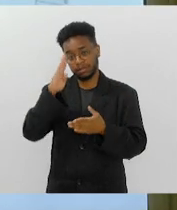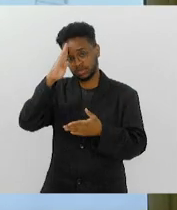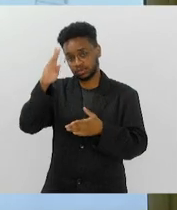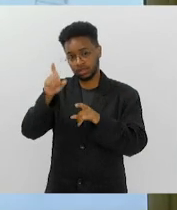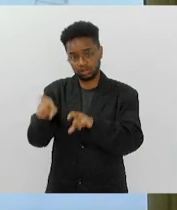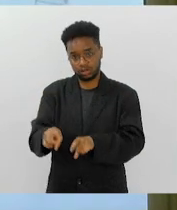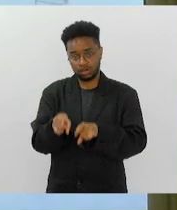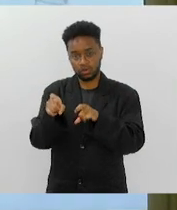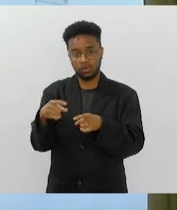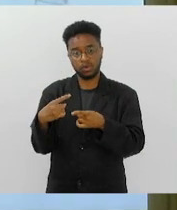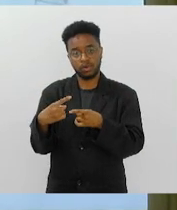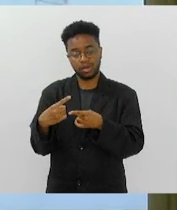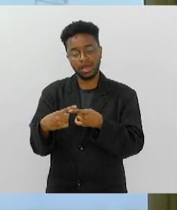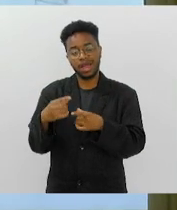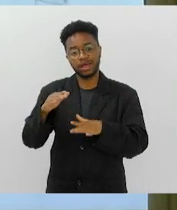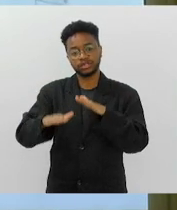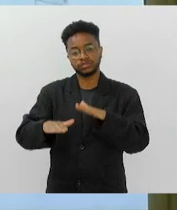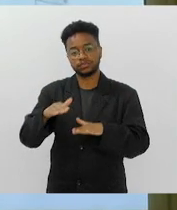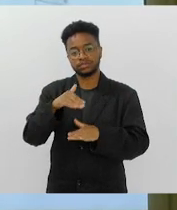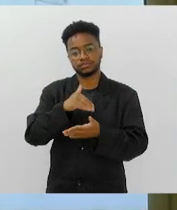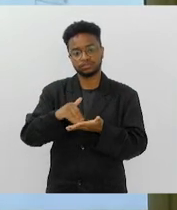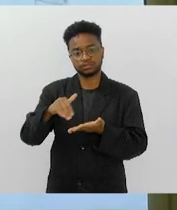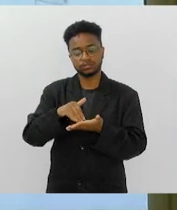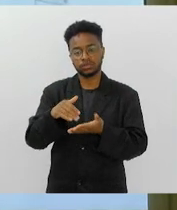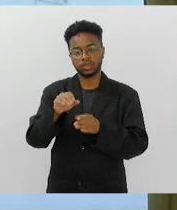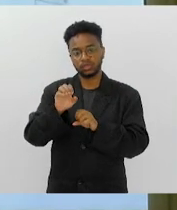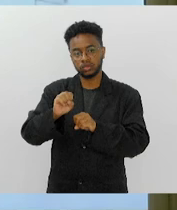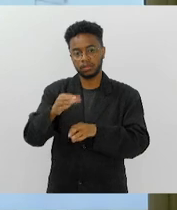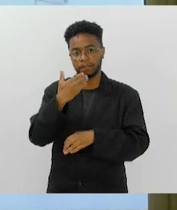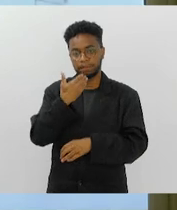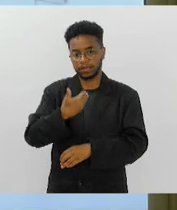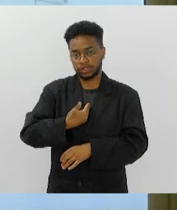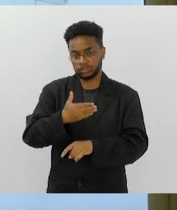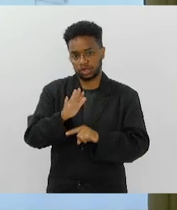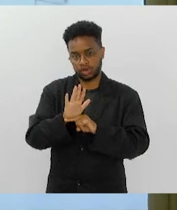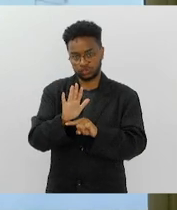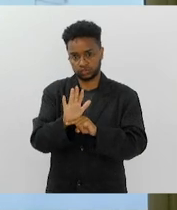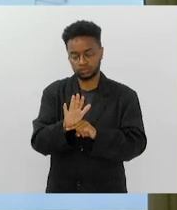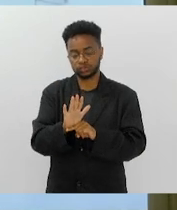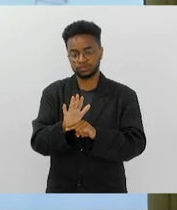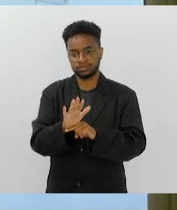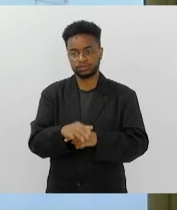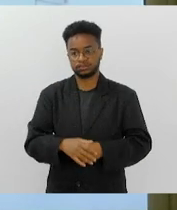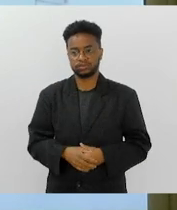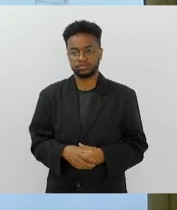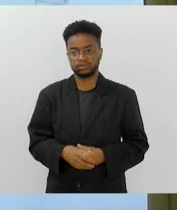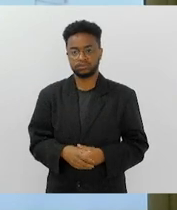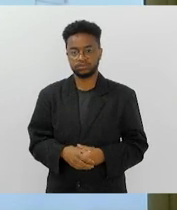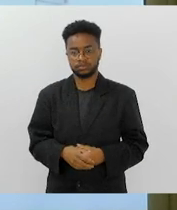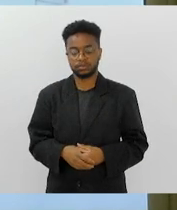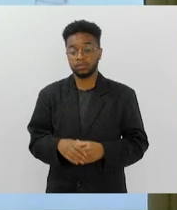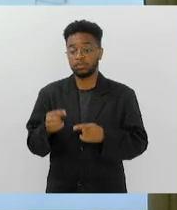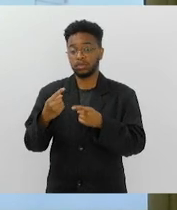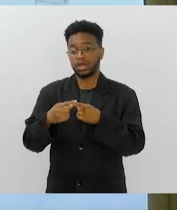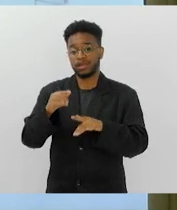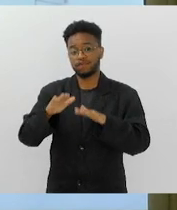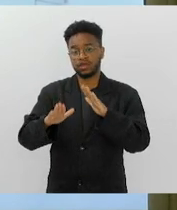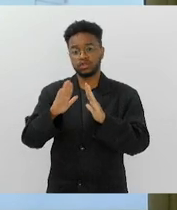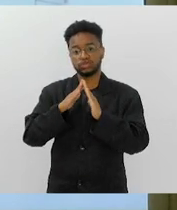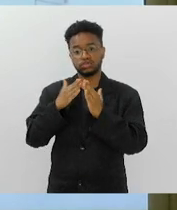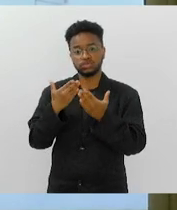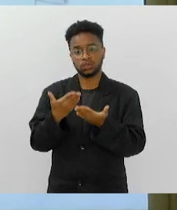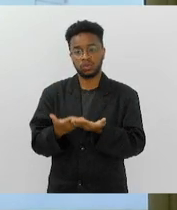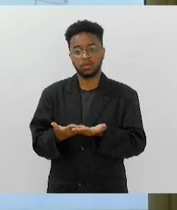né, através da Secretaria de Educação, um pedido de socorro, na verdade, que aquela escola está numa situação